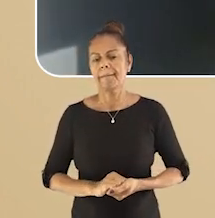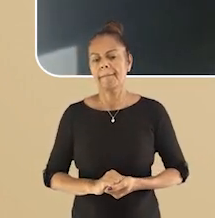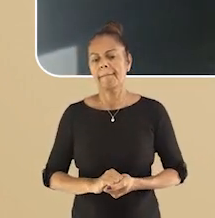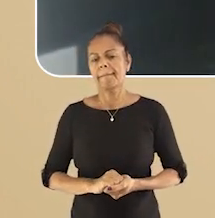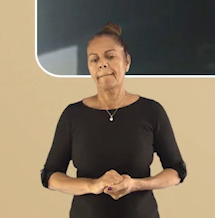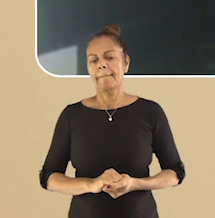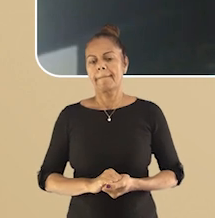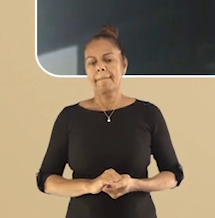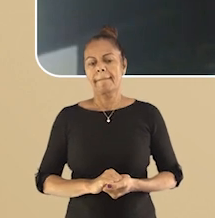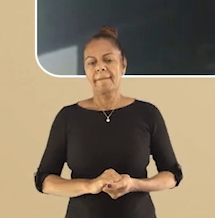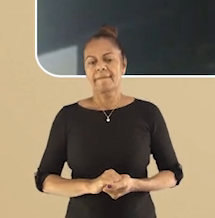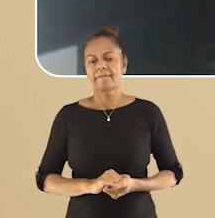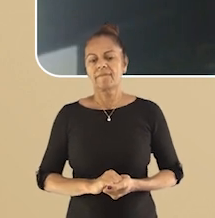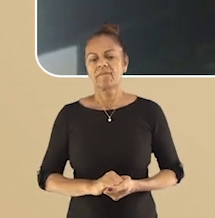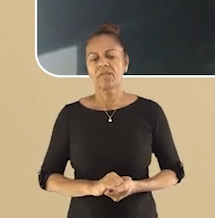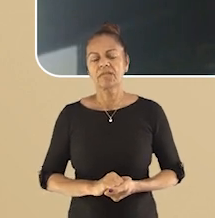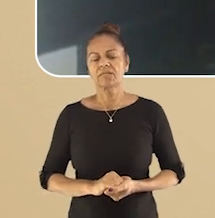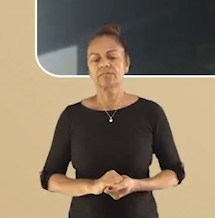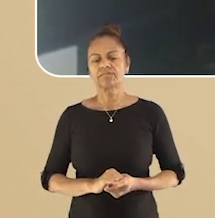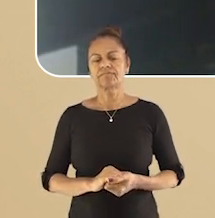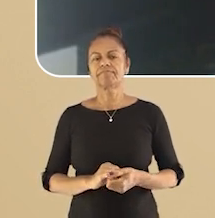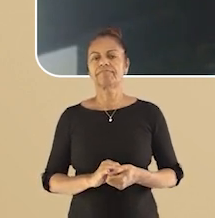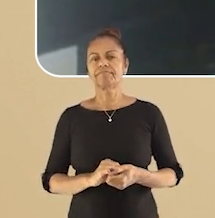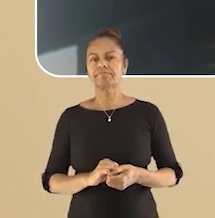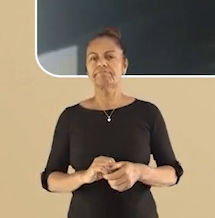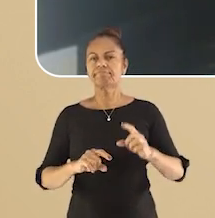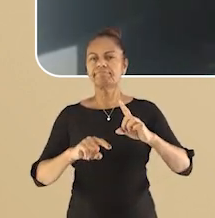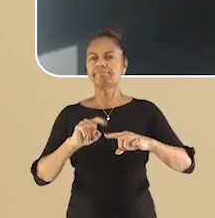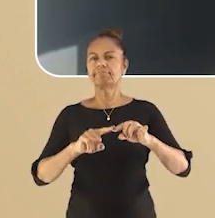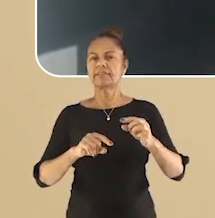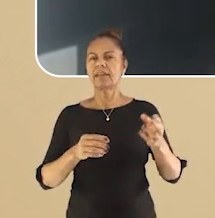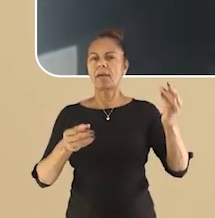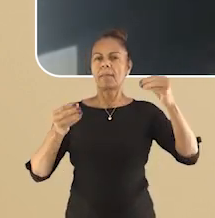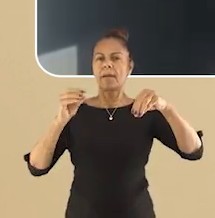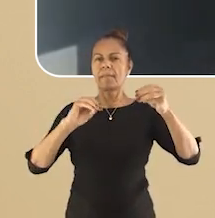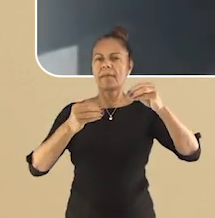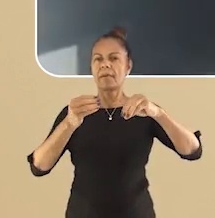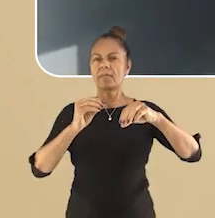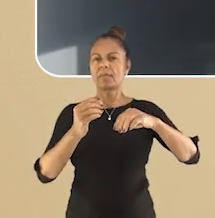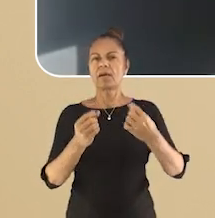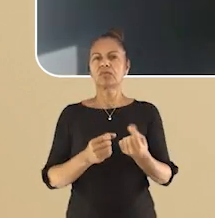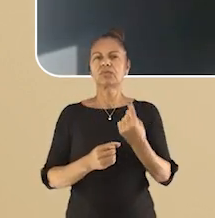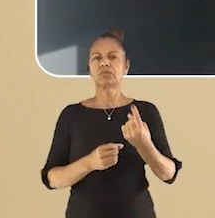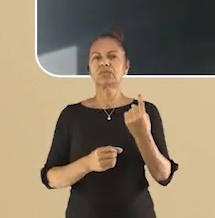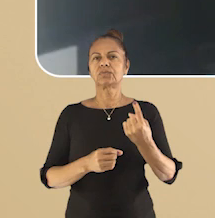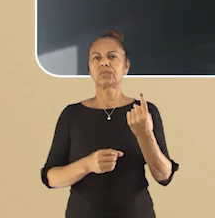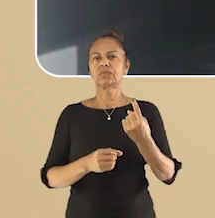preparado, faça o suficiente para usar tudo de uma vez, ok?